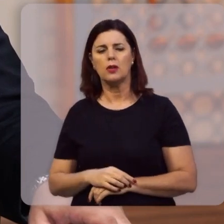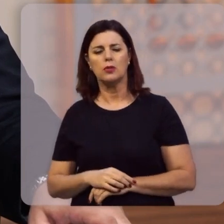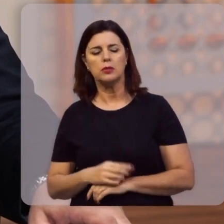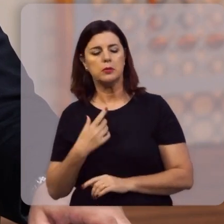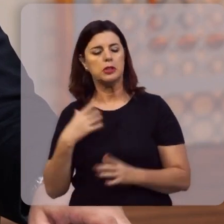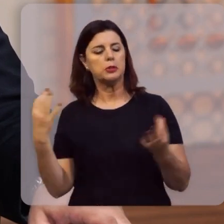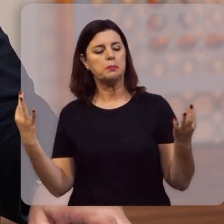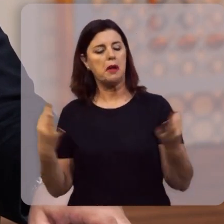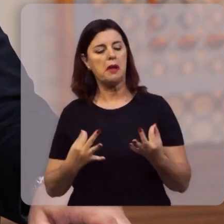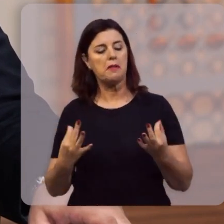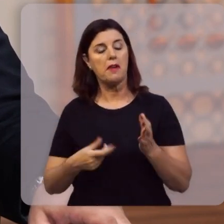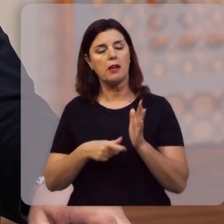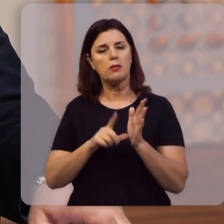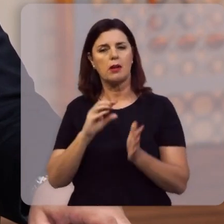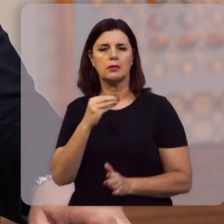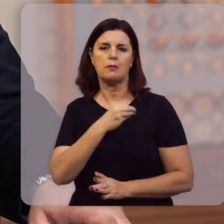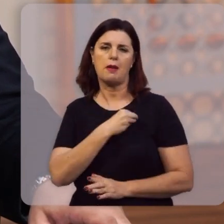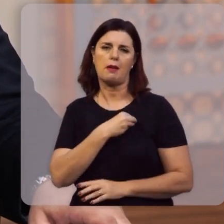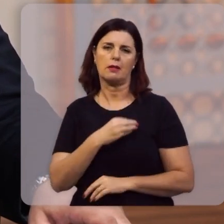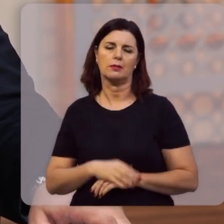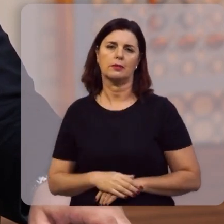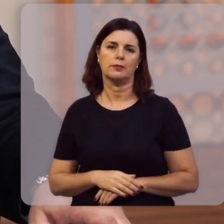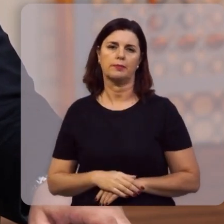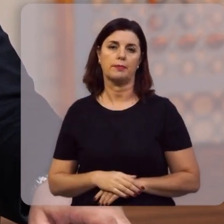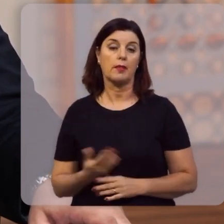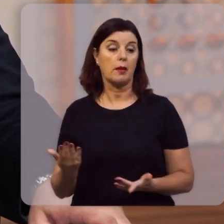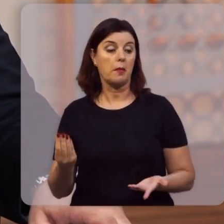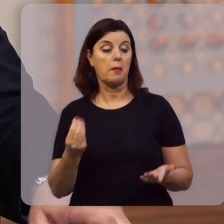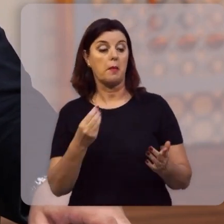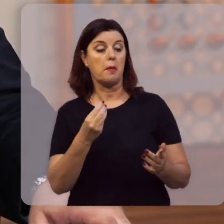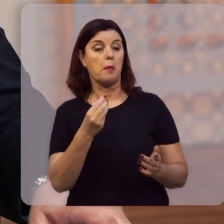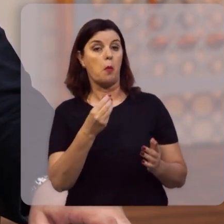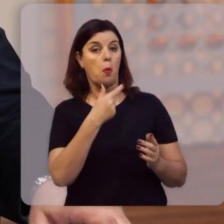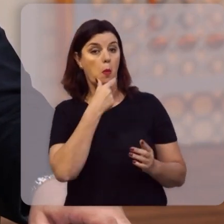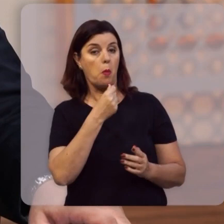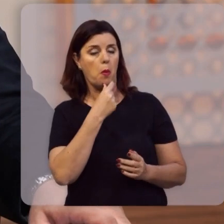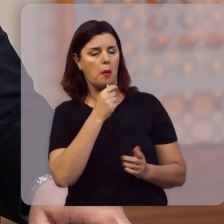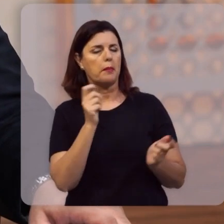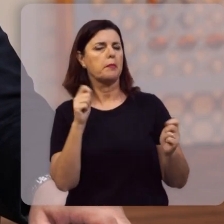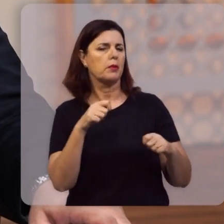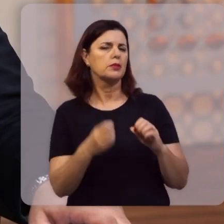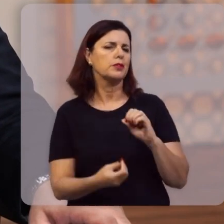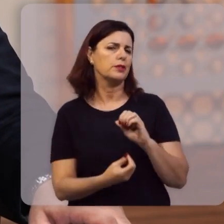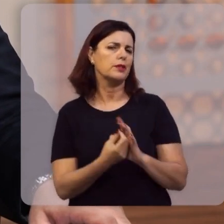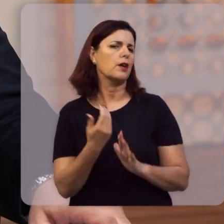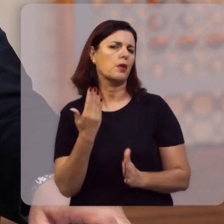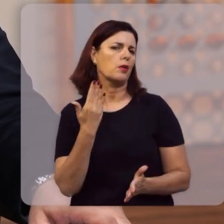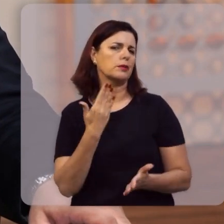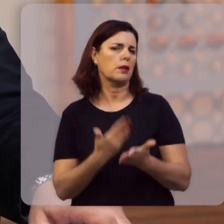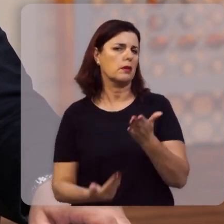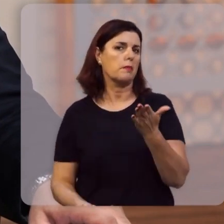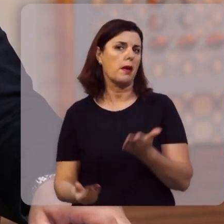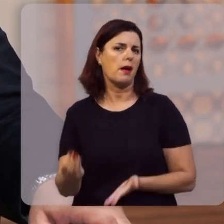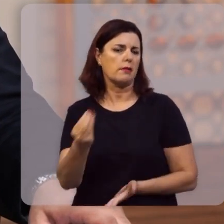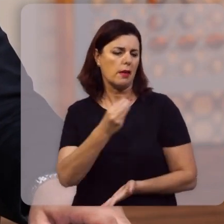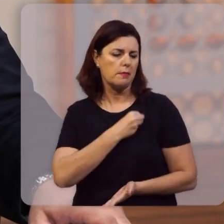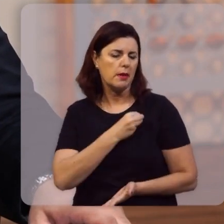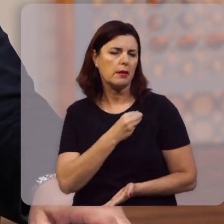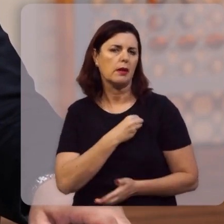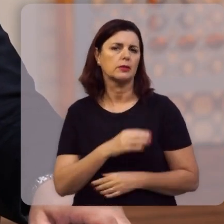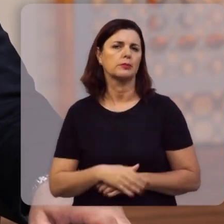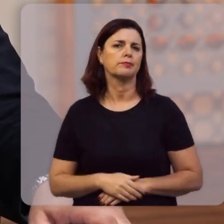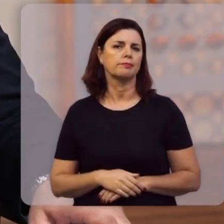imagem perfeita antes da queda. Contudo, o homem era passível de cair no decreto soberano de Deus, e o homem